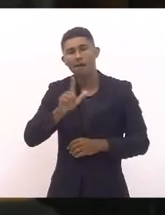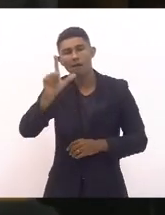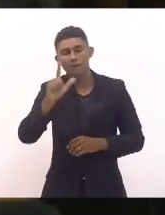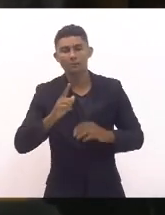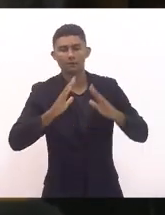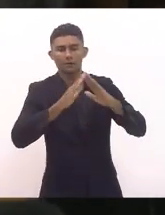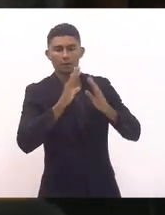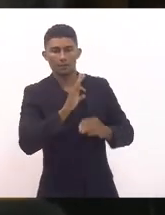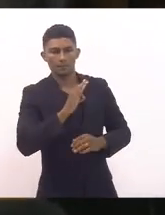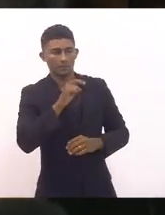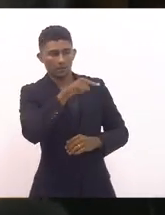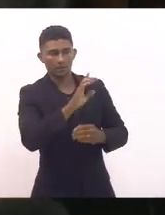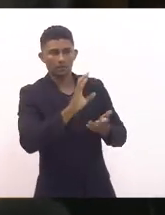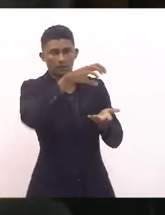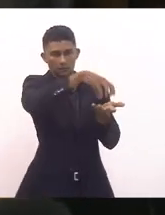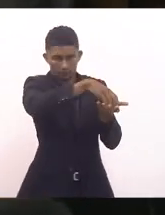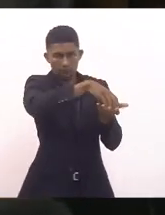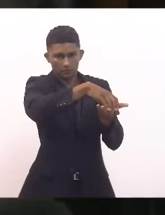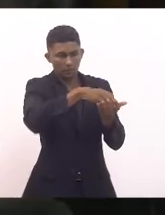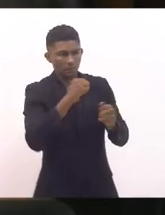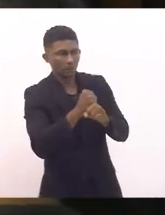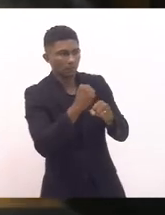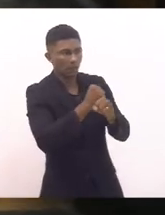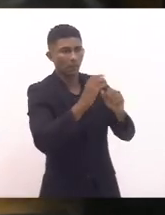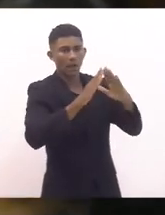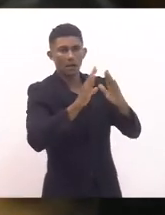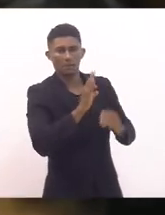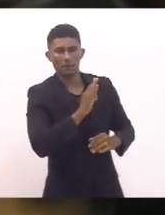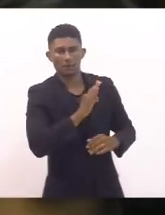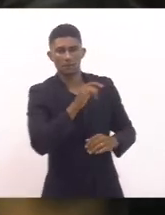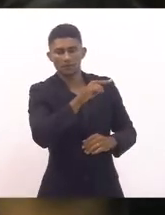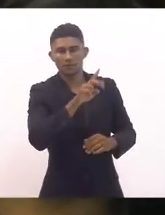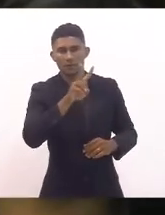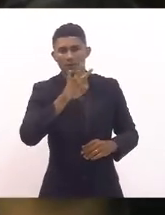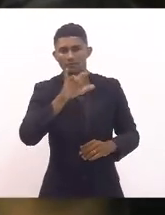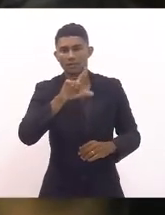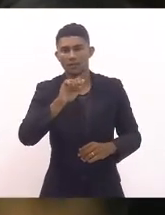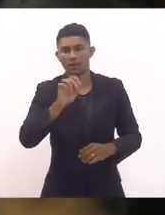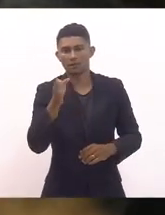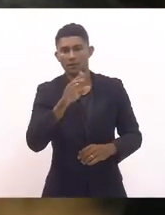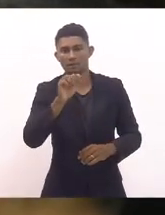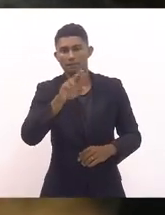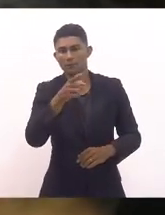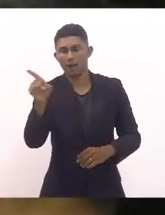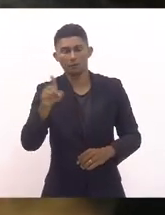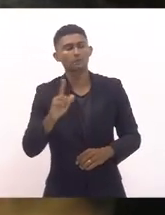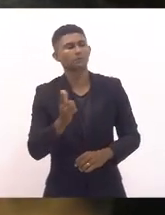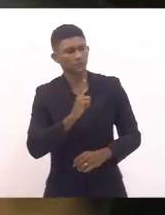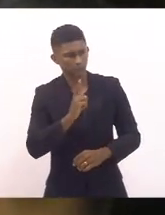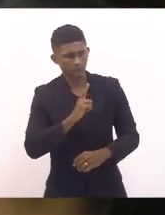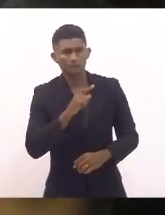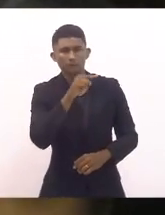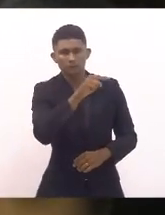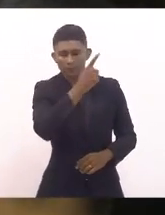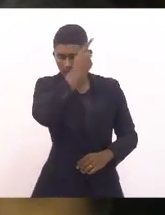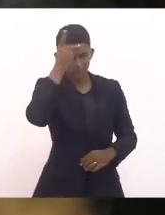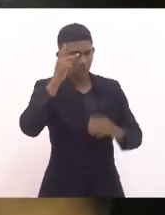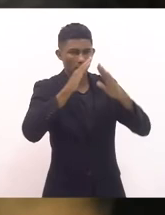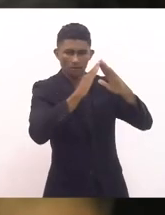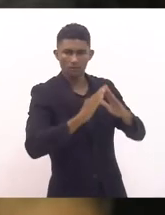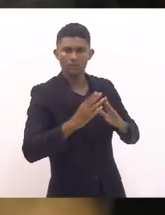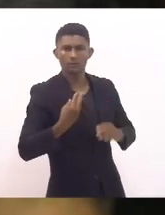da 166DP à Vila do Abraão. A Vila do Abraão, ela conta com cerca de 3 mil